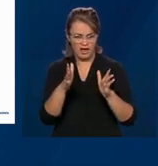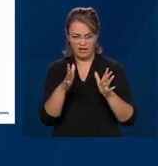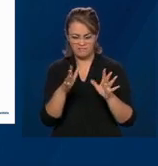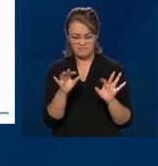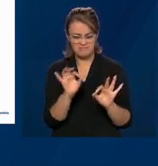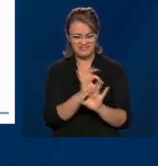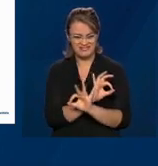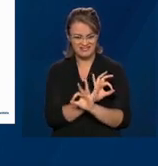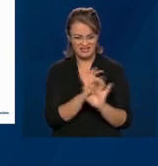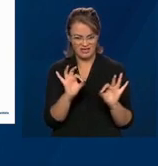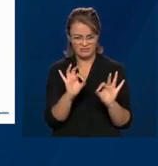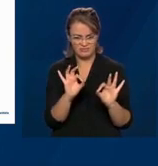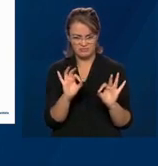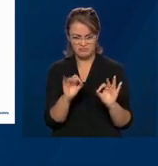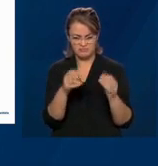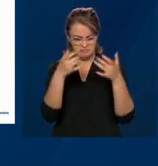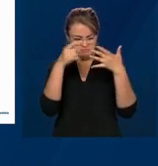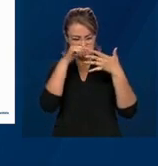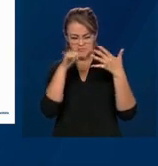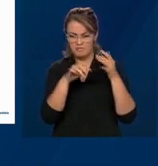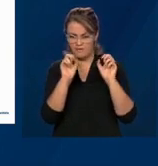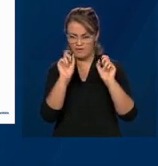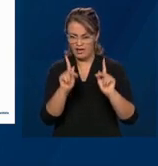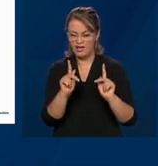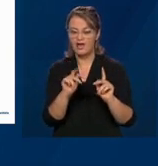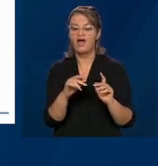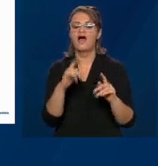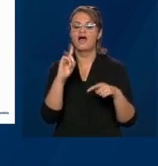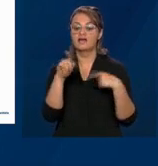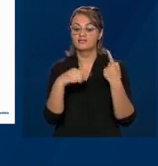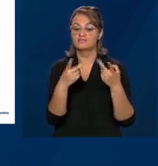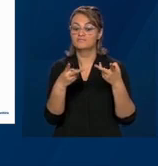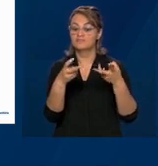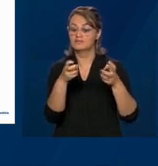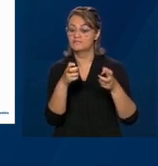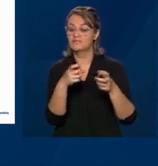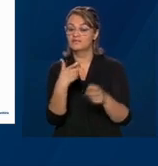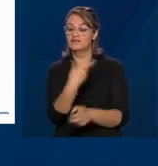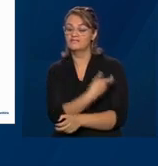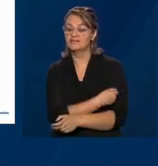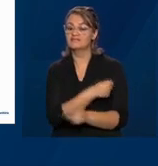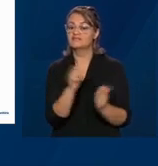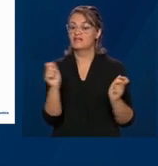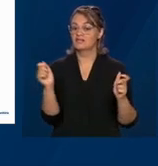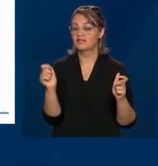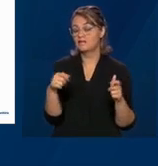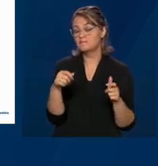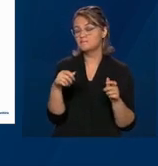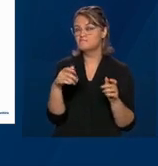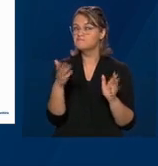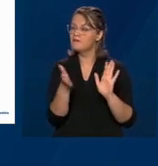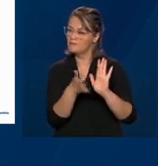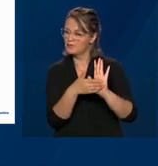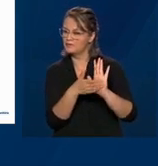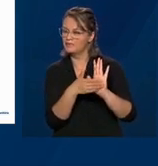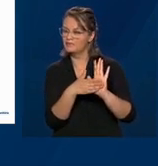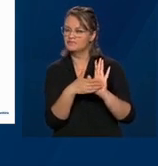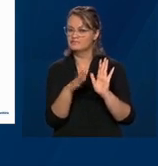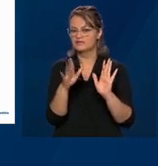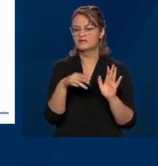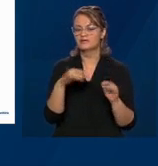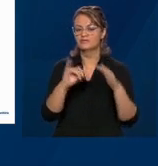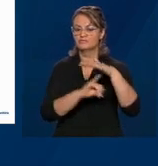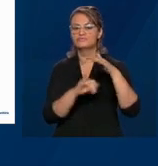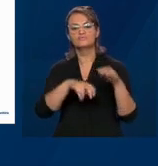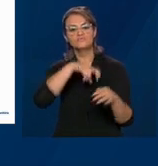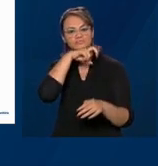embalagem adequada, com todos os aspectos adequados, a gente tem a possibilidade, uma proposta do Instituto Butantan,